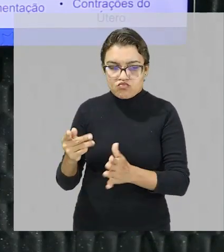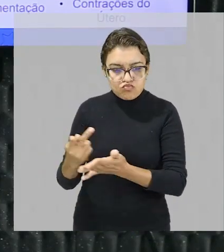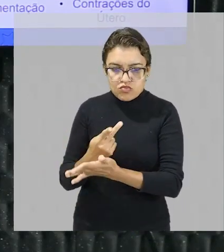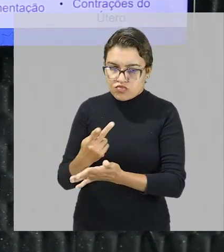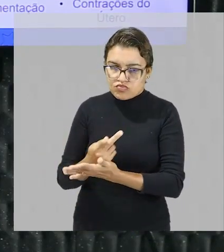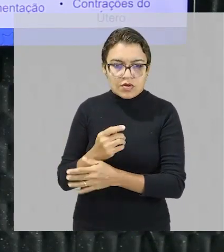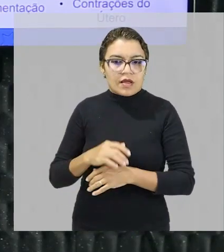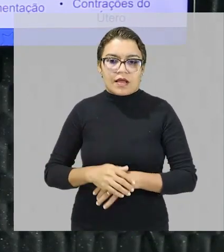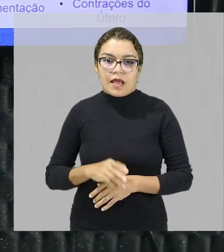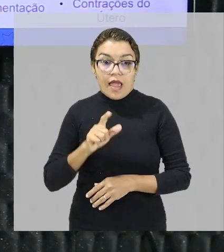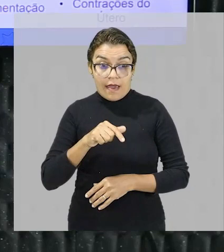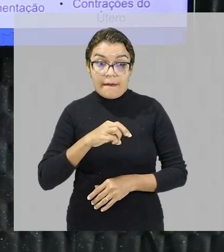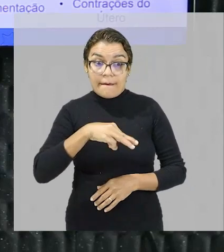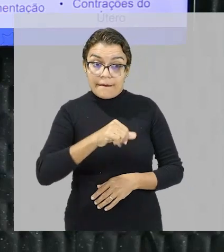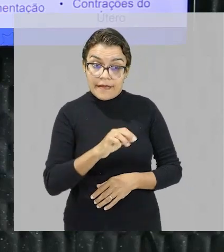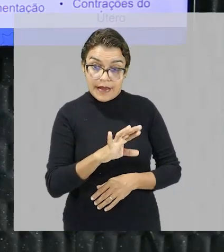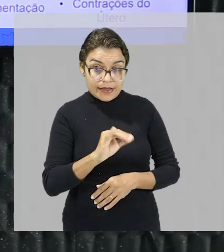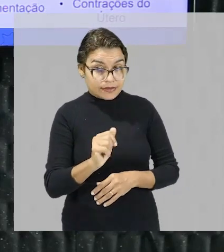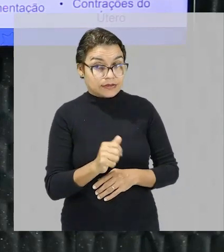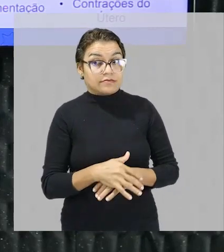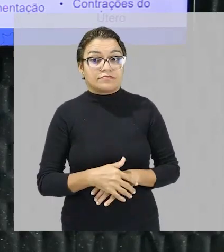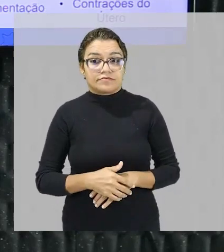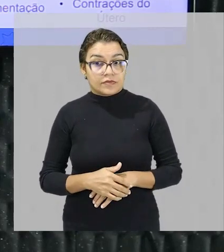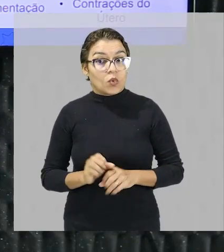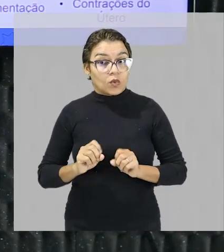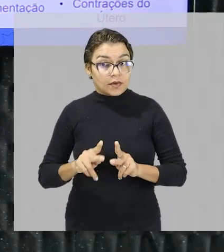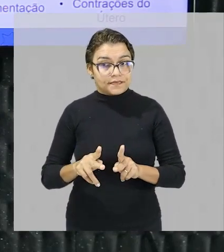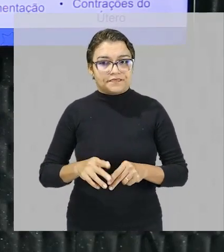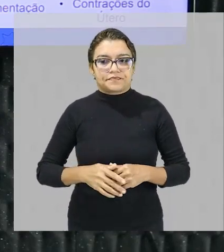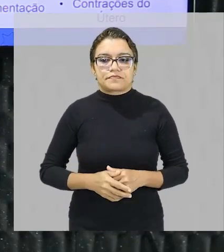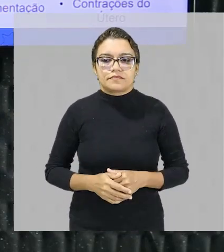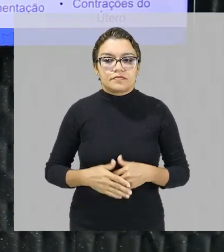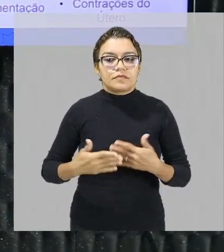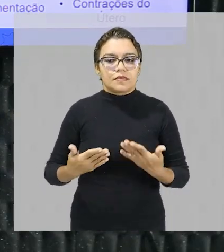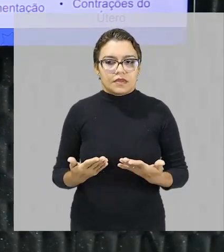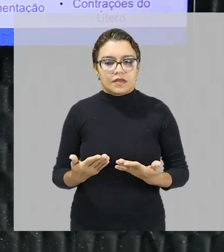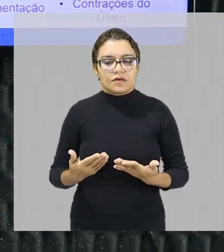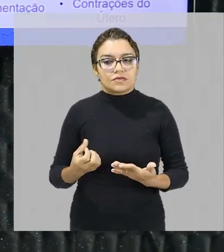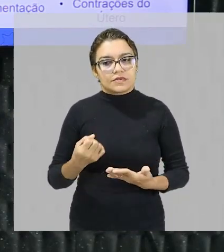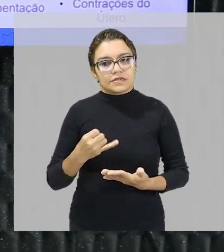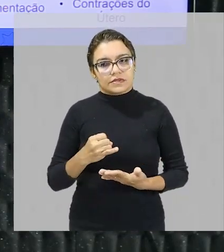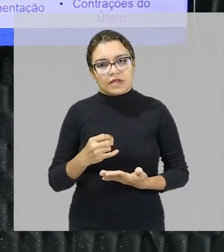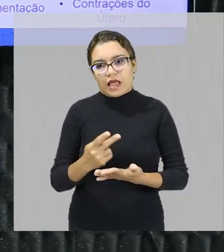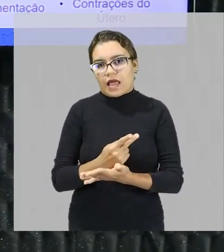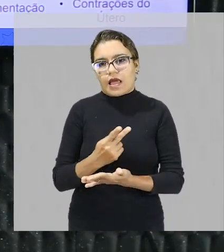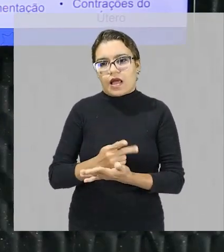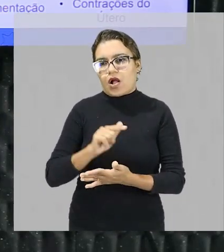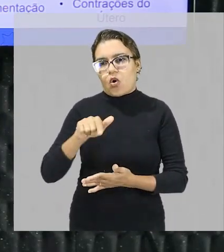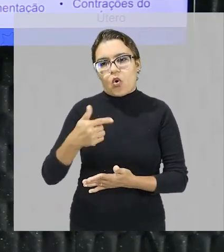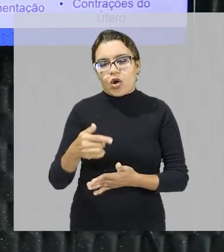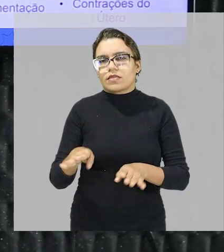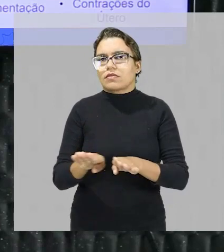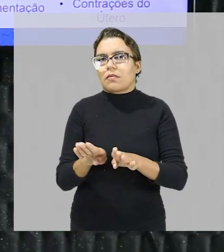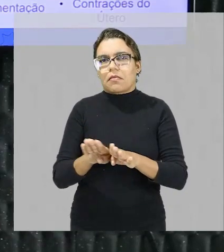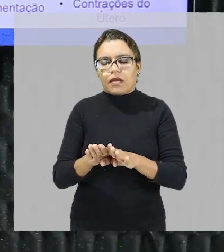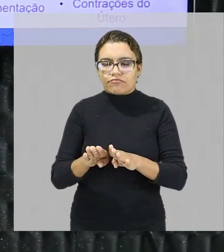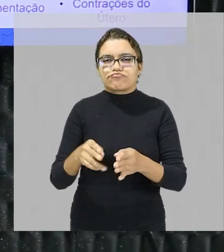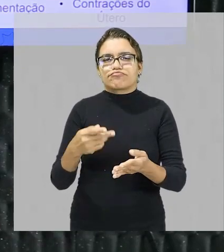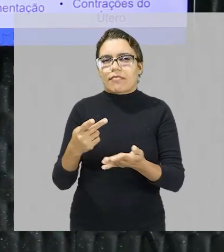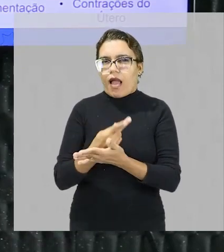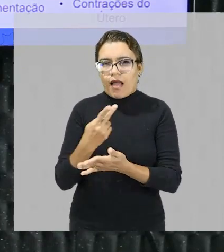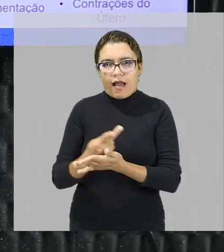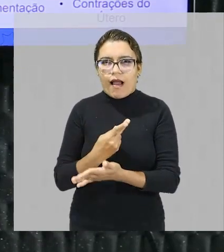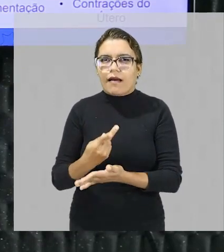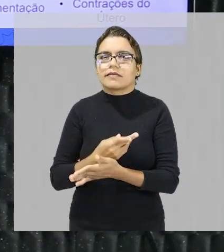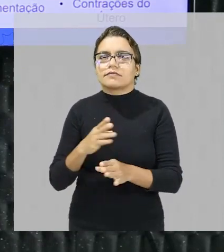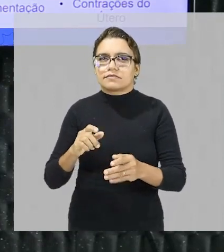Márcia, que estaria no início do período fértil, tá? Então, se uma está errada ali, não precisa nem ler o restante, tá? Tá